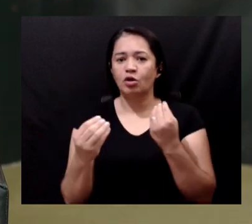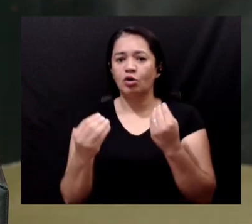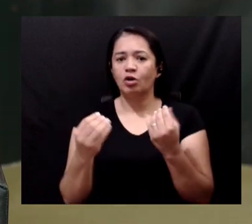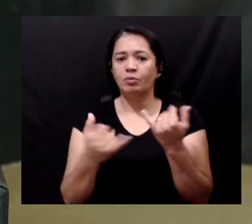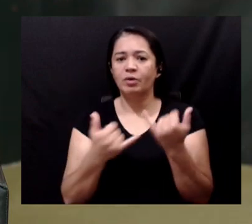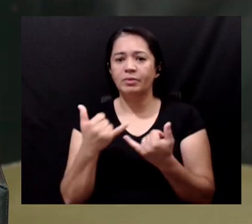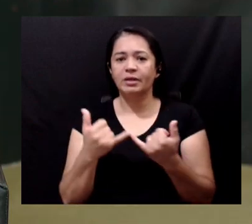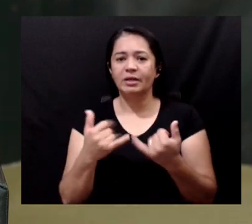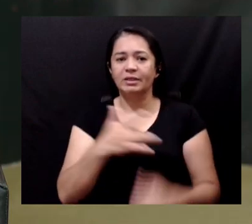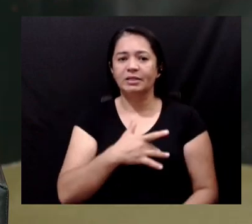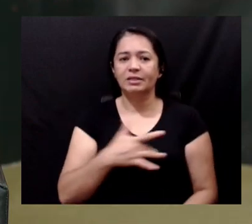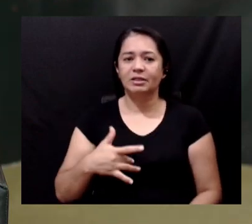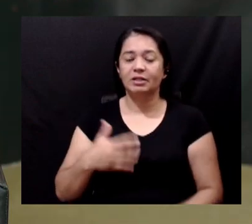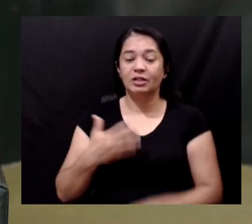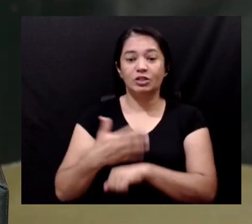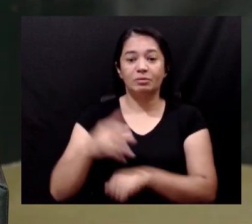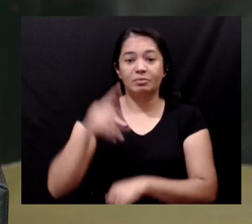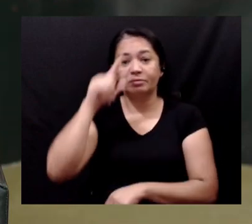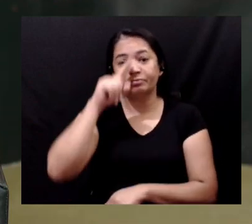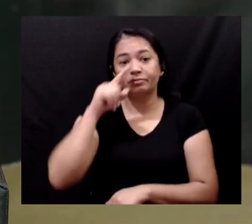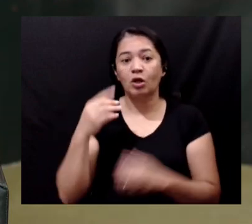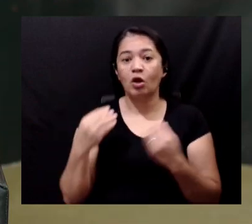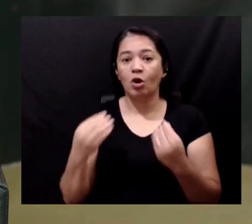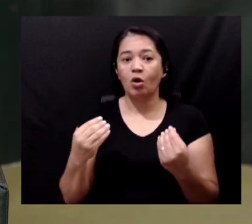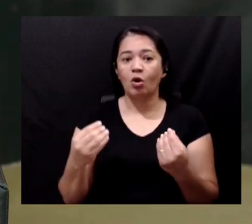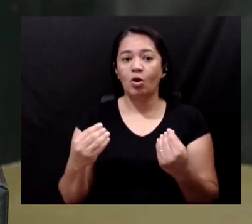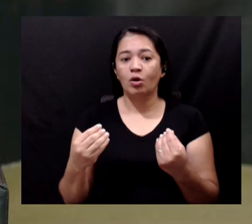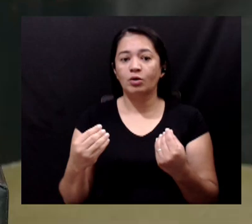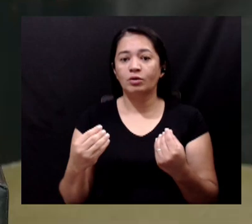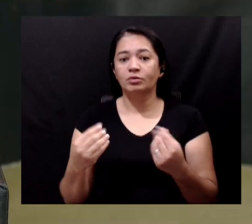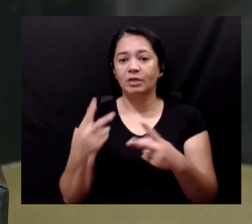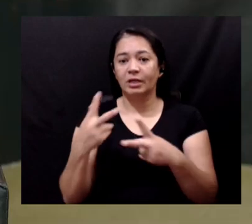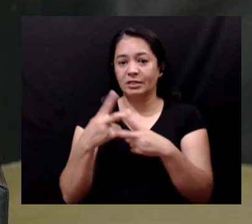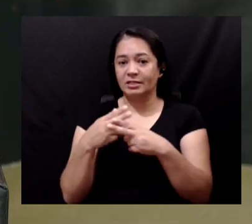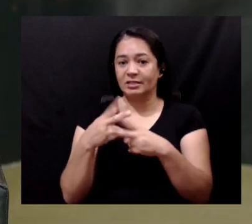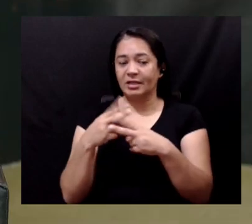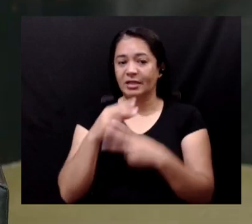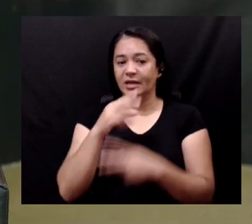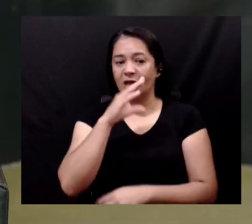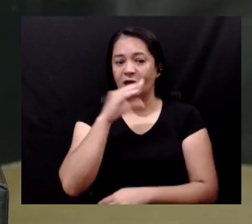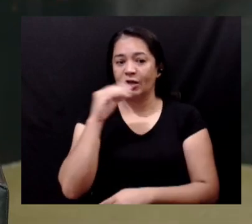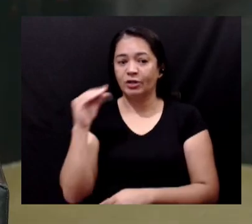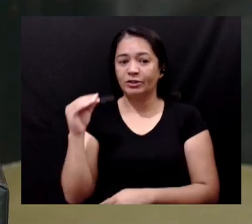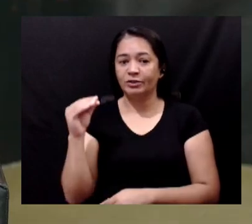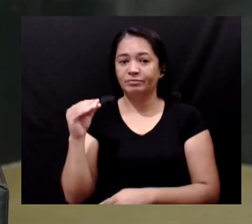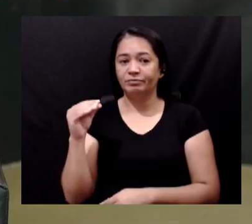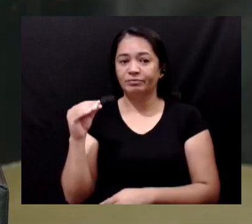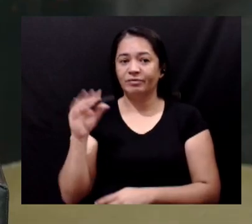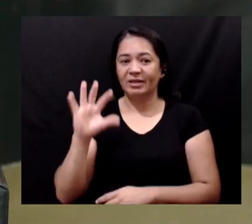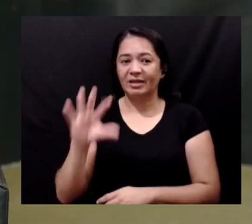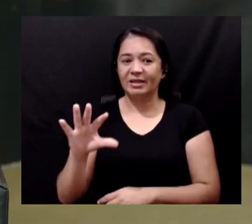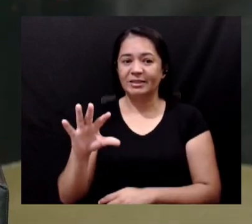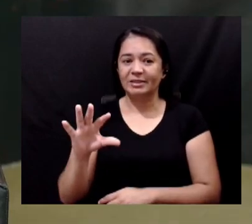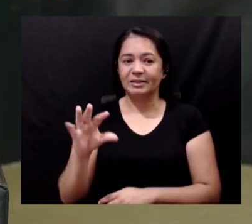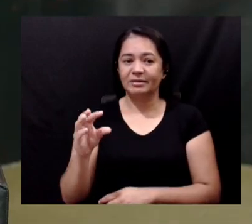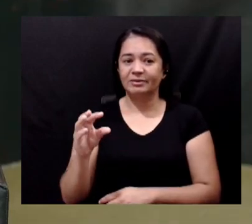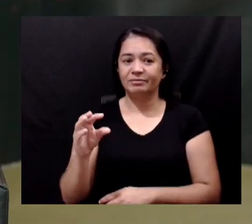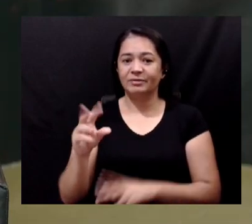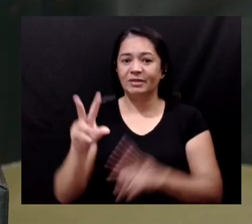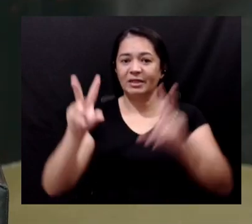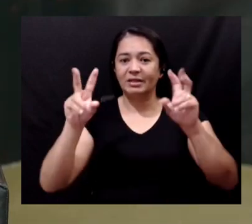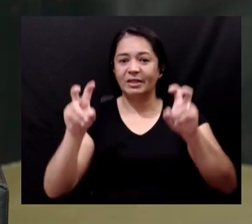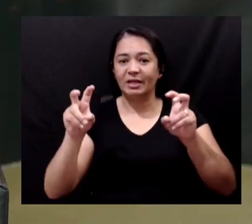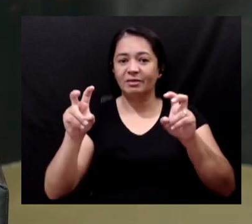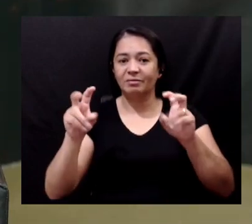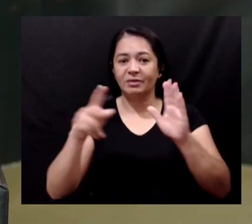É, a adolescência foi a série Adolescente, né, essa série foi tema de 3 uhum, programas, né, que